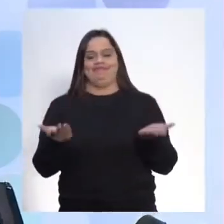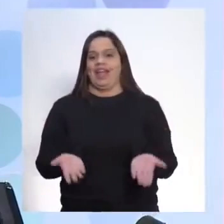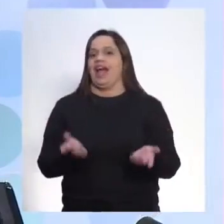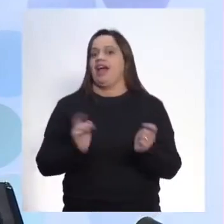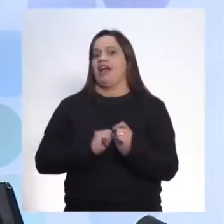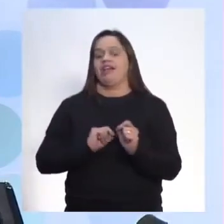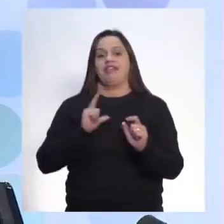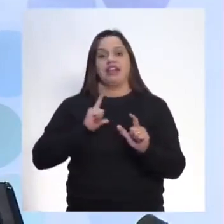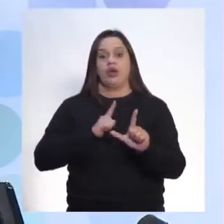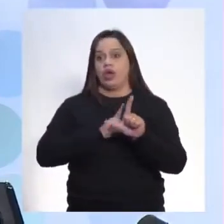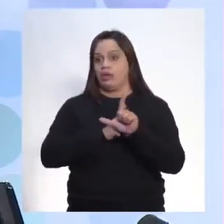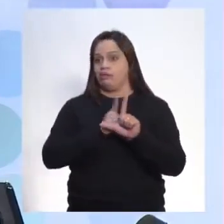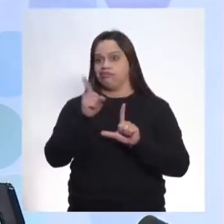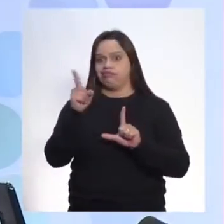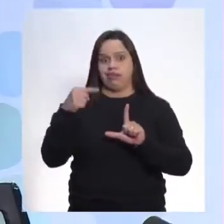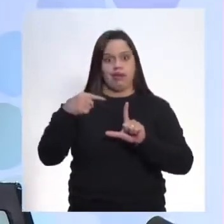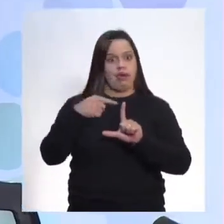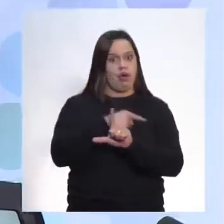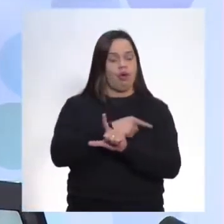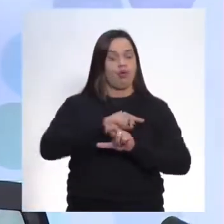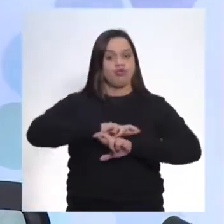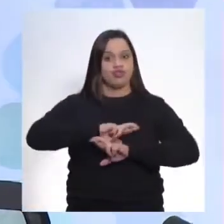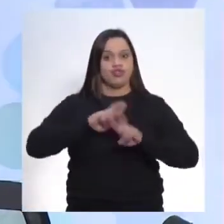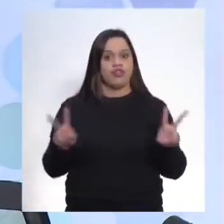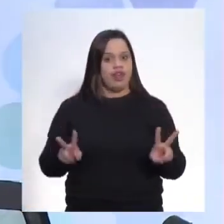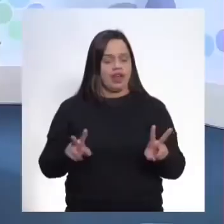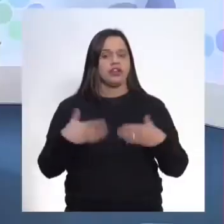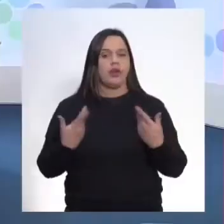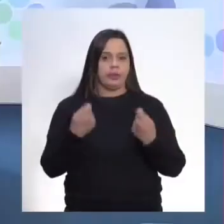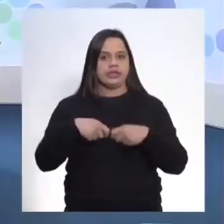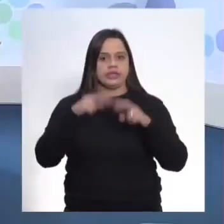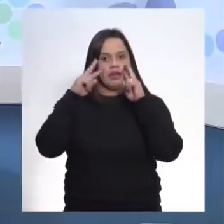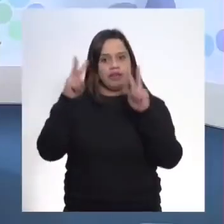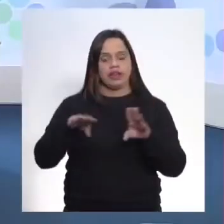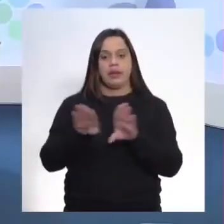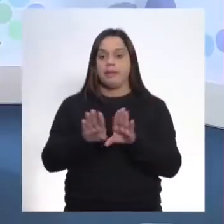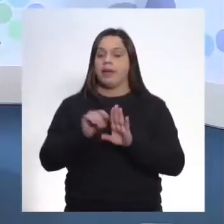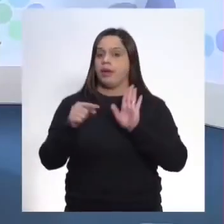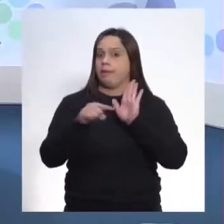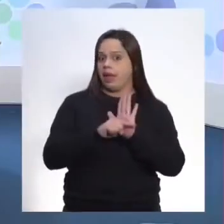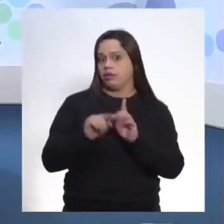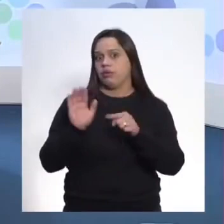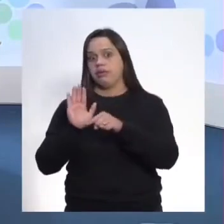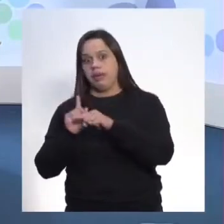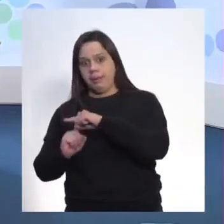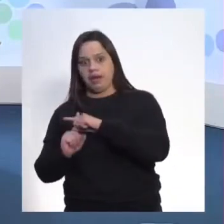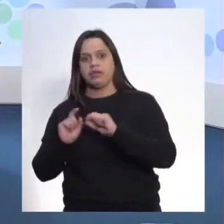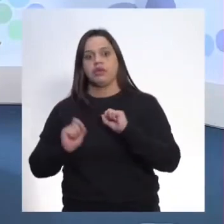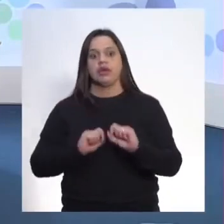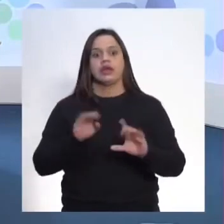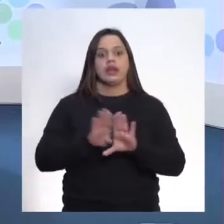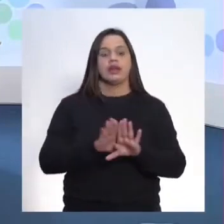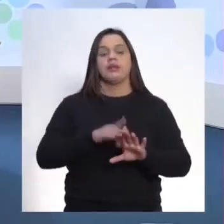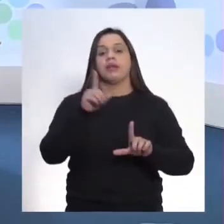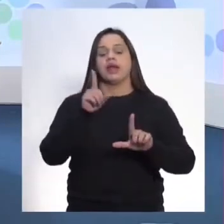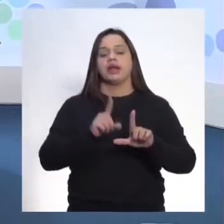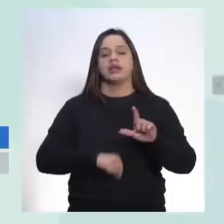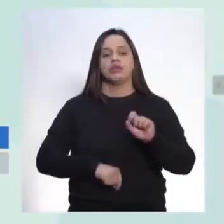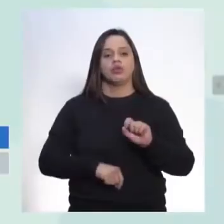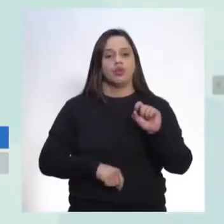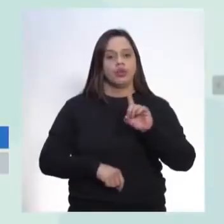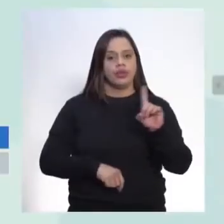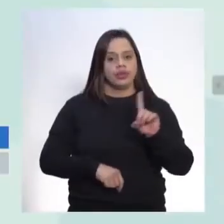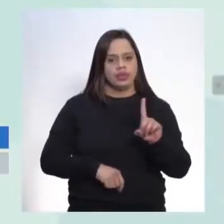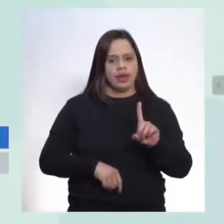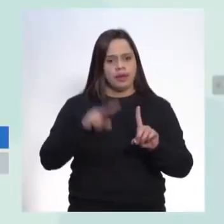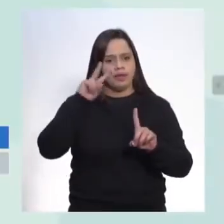outro lugar geométrico. Não é aqui. Tudo bem? E só para finalizar, no ponto D, faremos a projeção lá. Projetamos